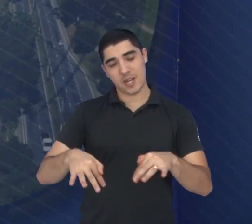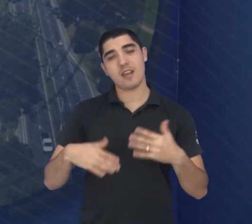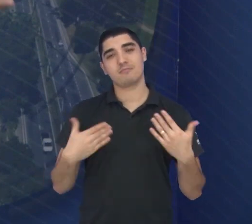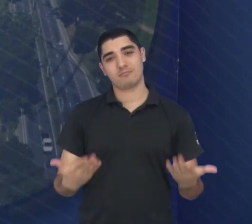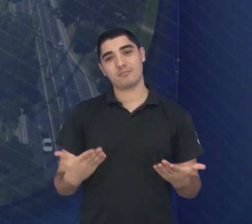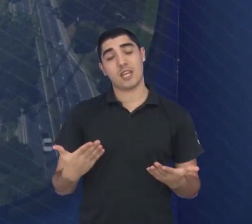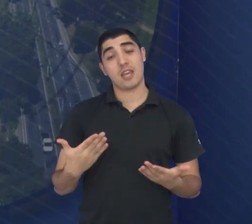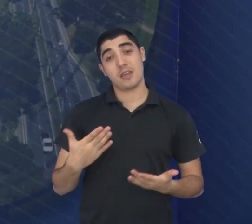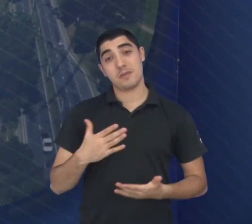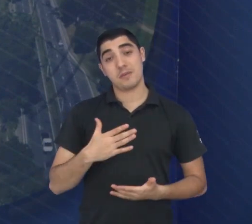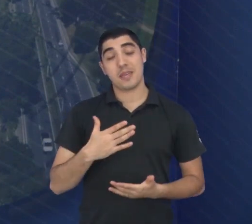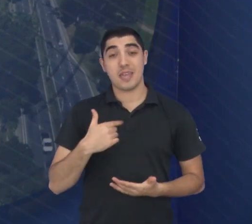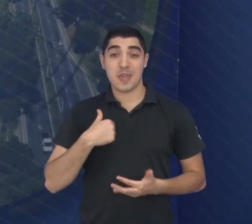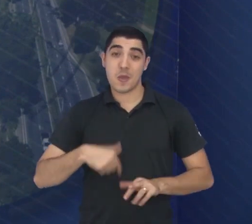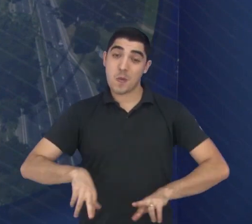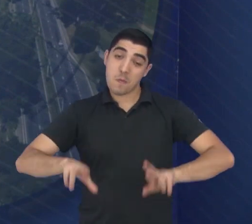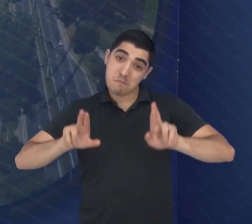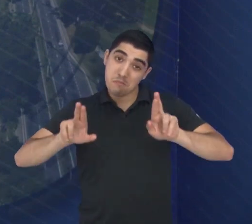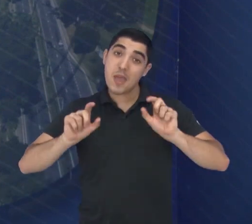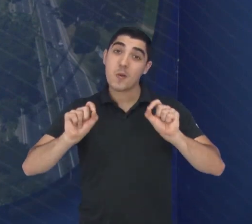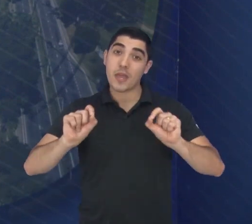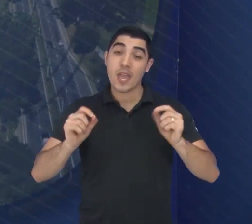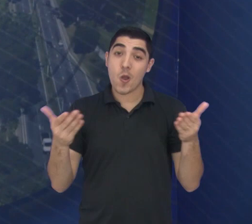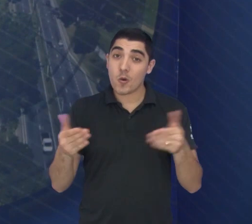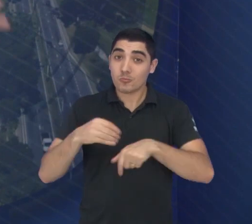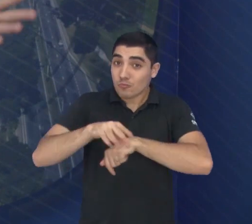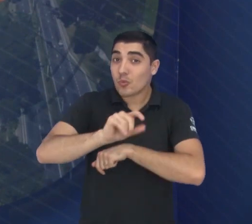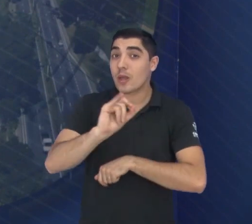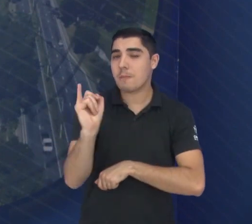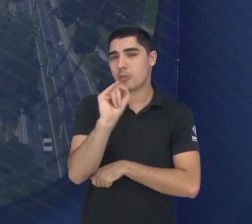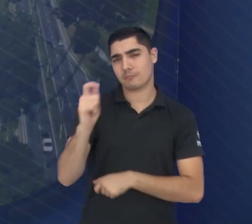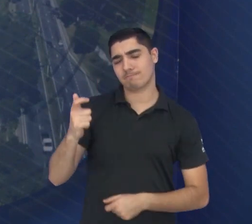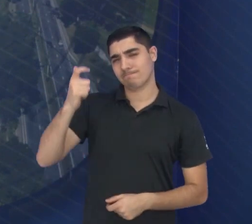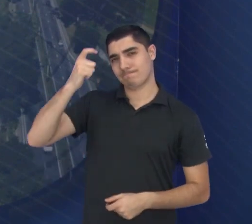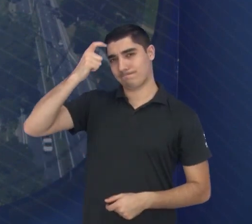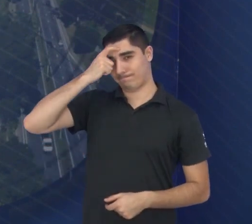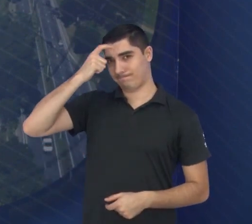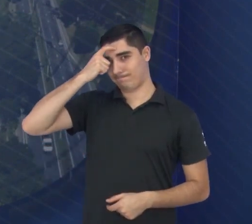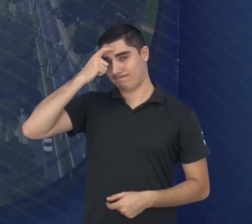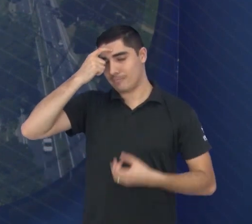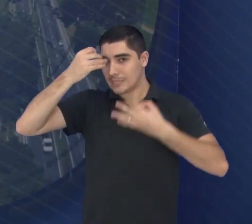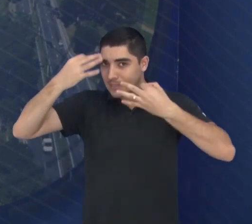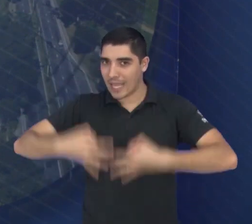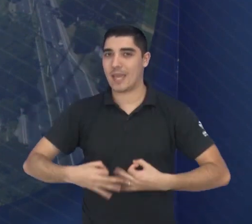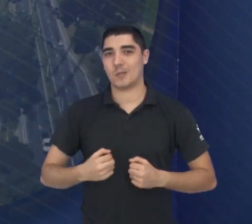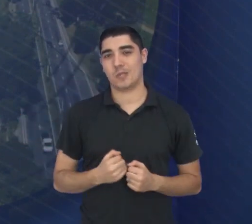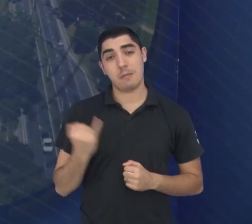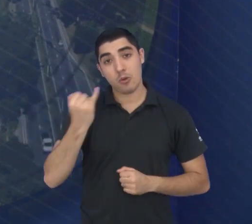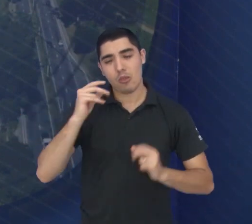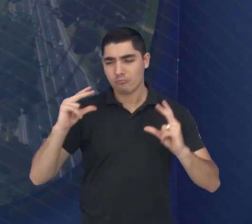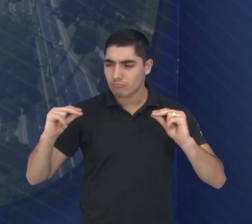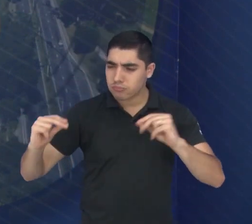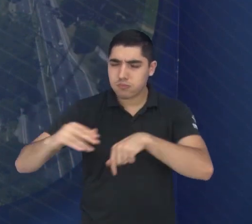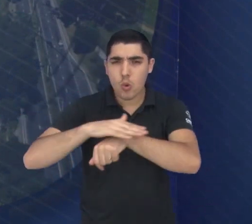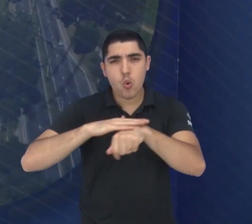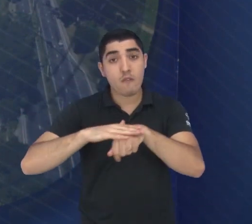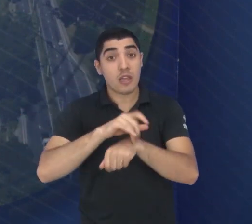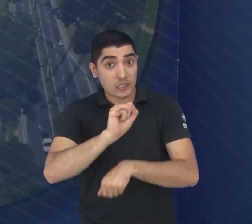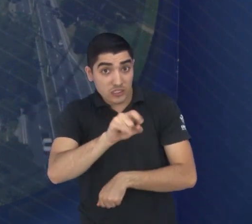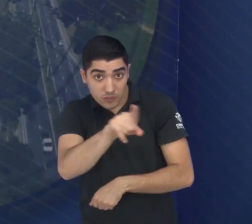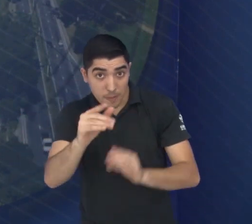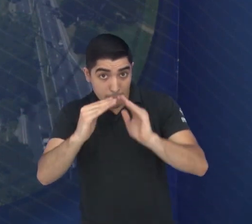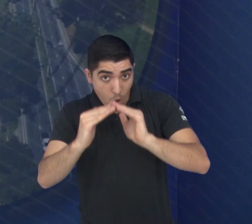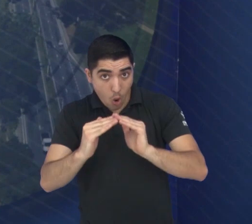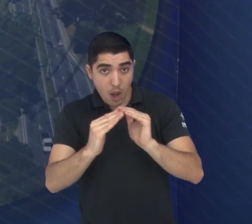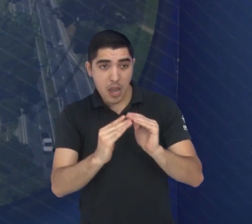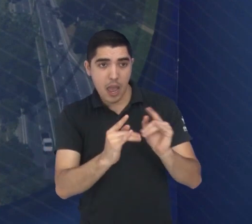Eu acho que a mensagem de hoje é bom senso, né? Bom senso e diálogo, isso para tudo nessa vida. E se você mora em condomínio, está pensando